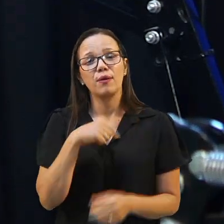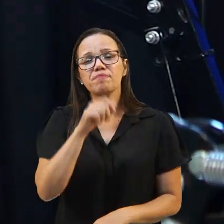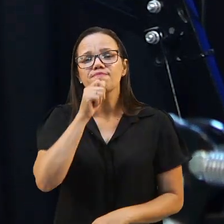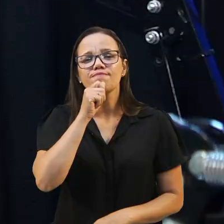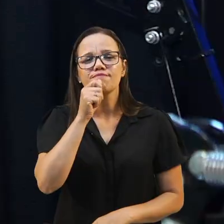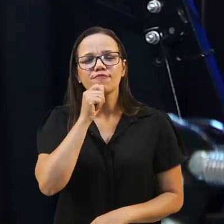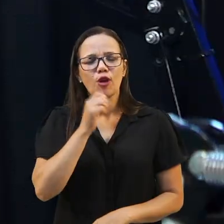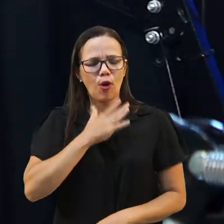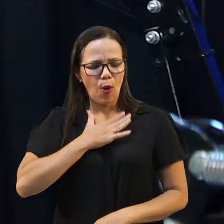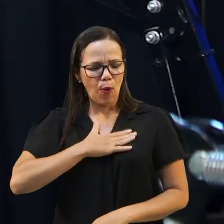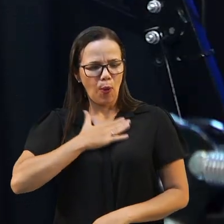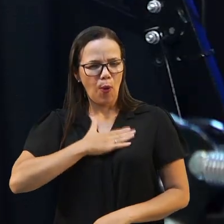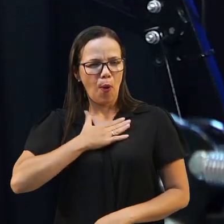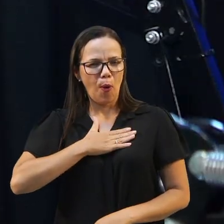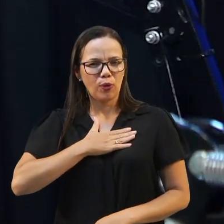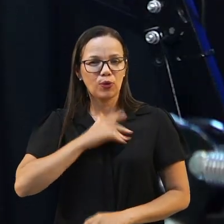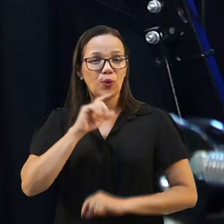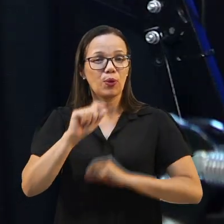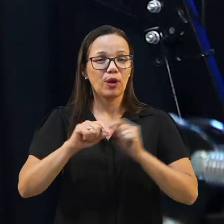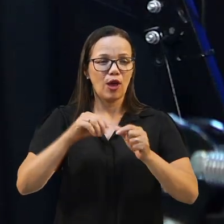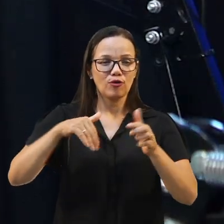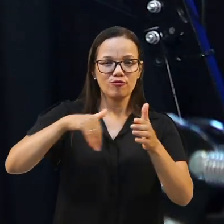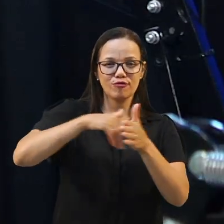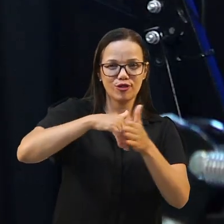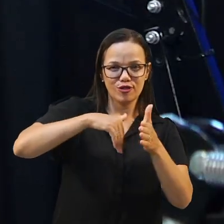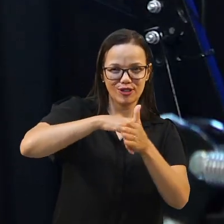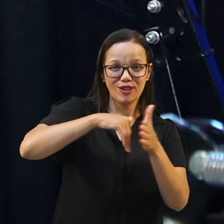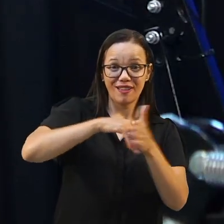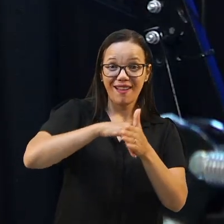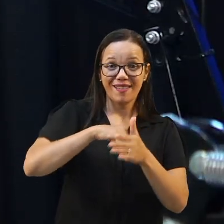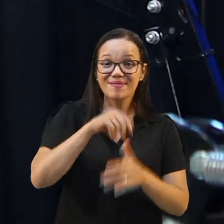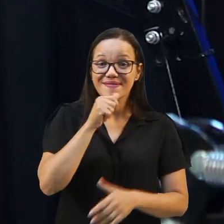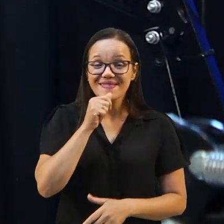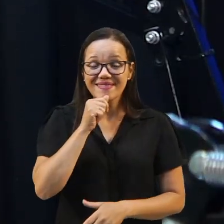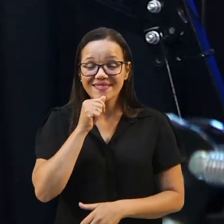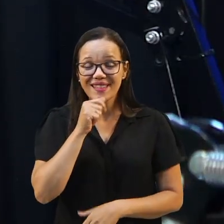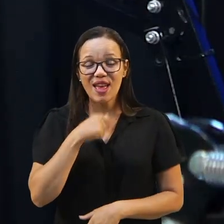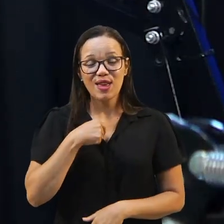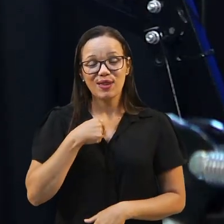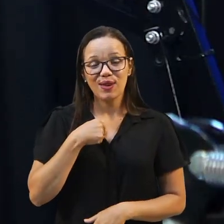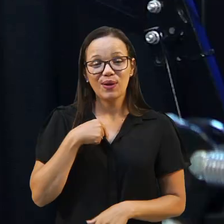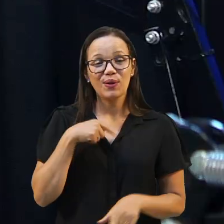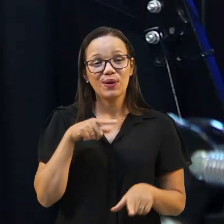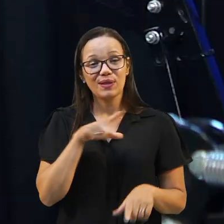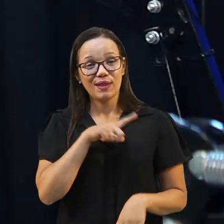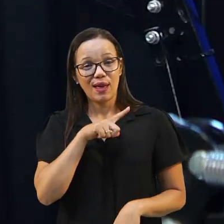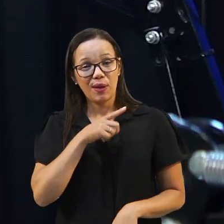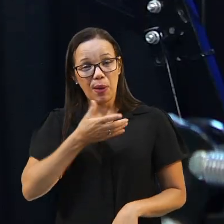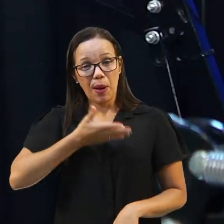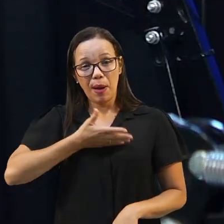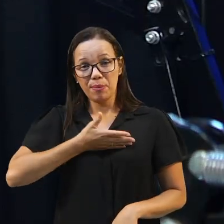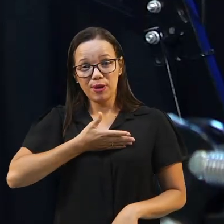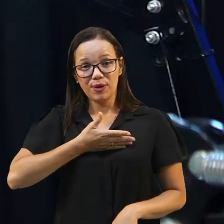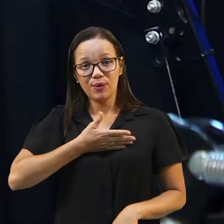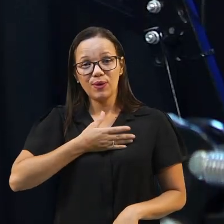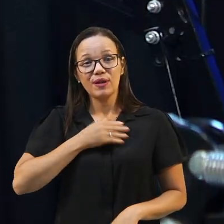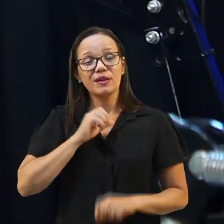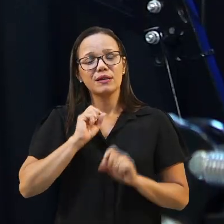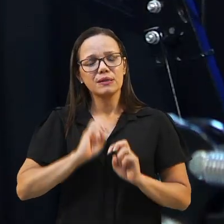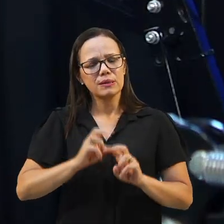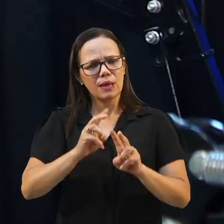ainda gosto de praticar um futebol, né? E quando a gente tem amigo, não morre pagão,